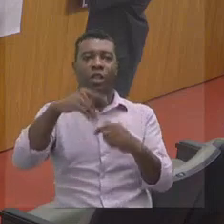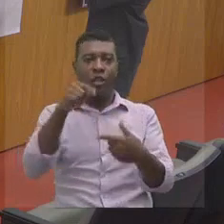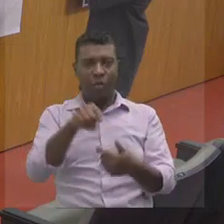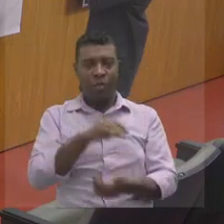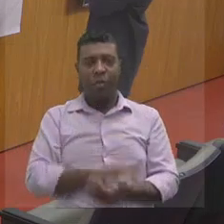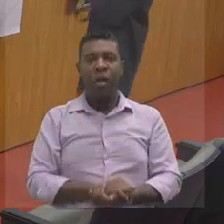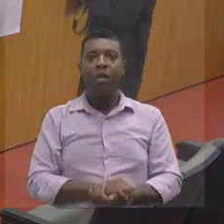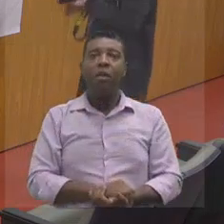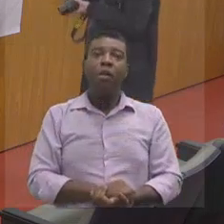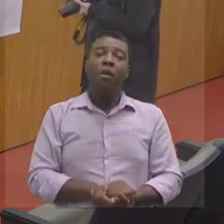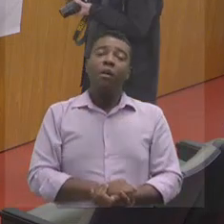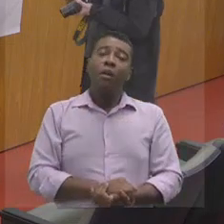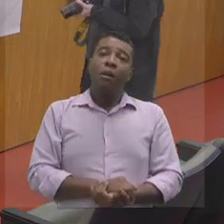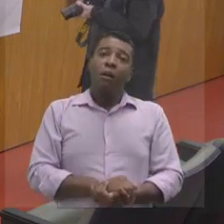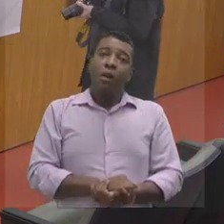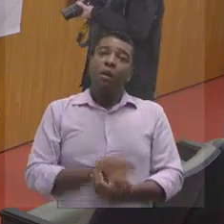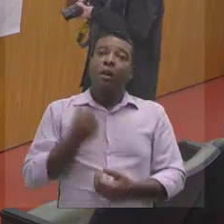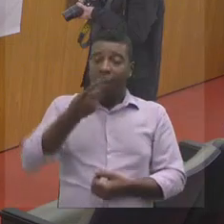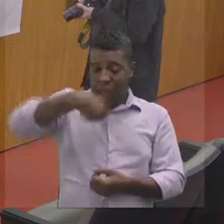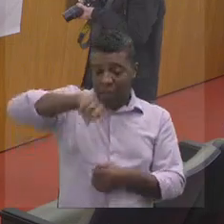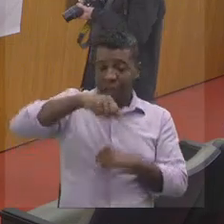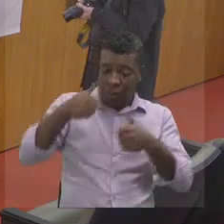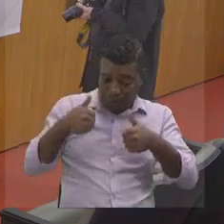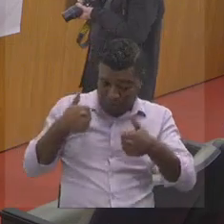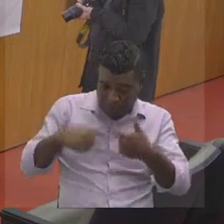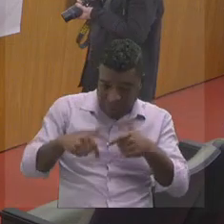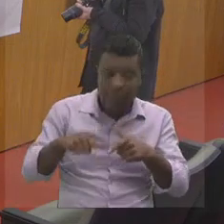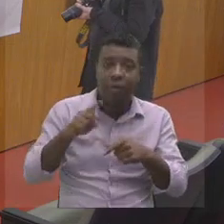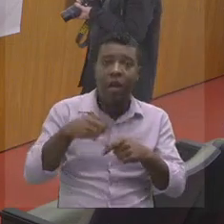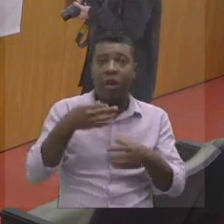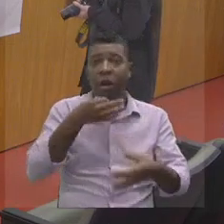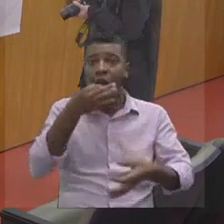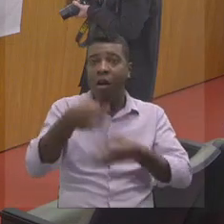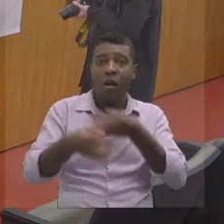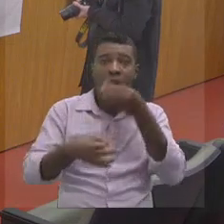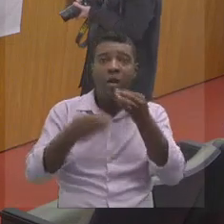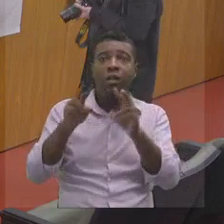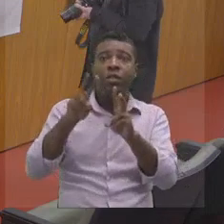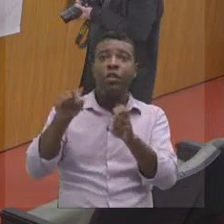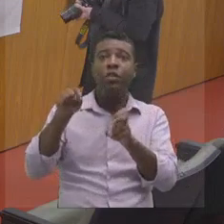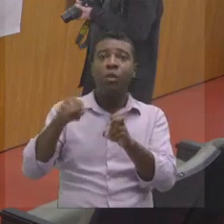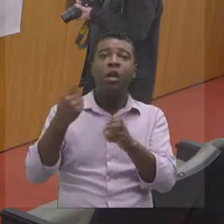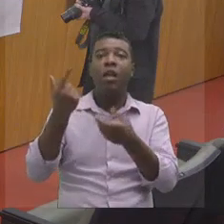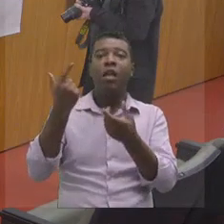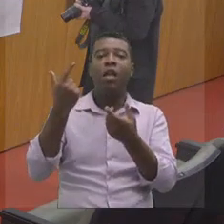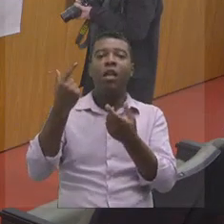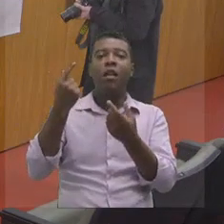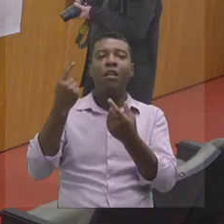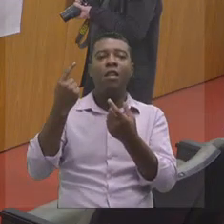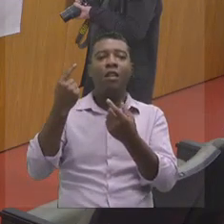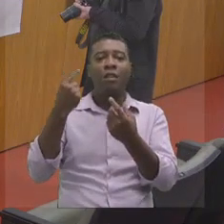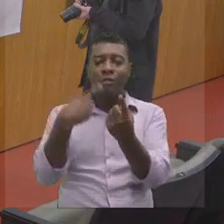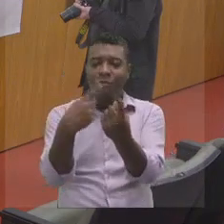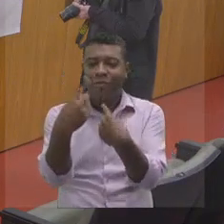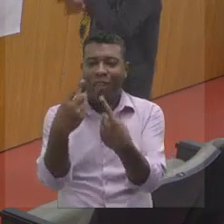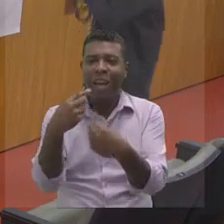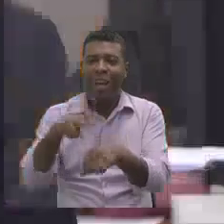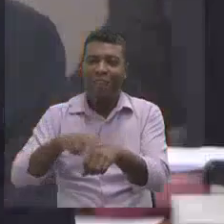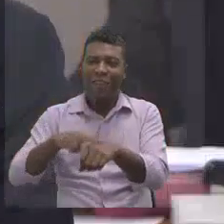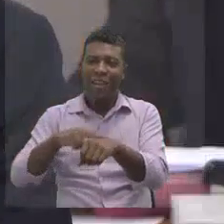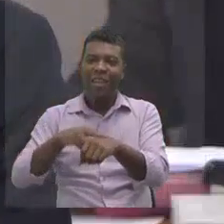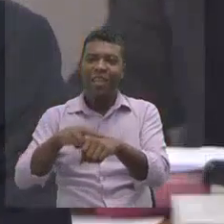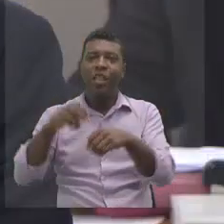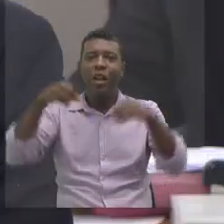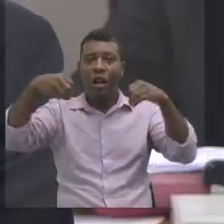atuado né aqui os comentários são super legísticos em relação à questão da linha verde da iluminação tem uma questão né de um